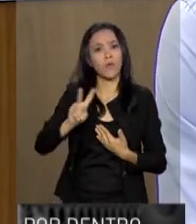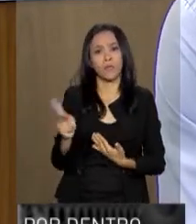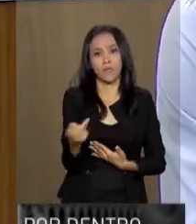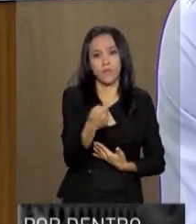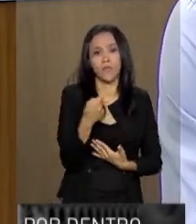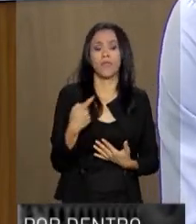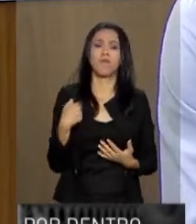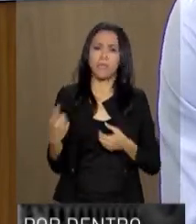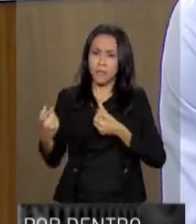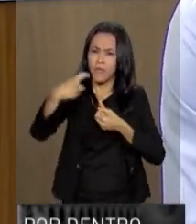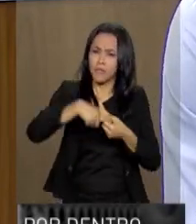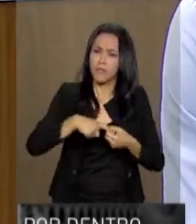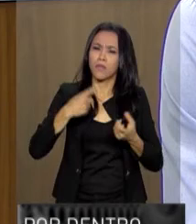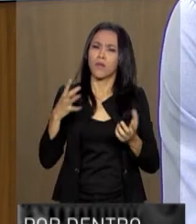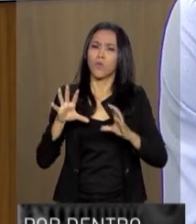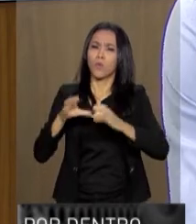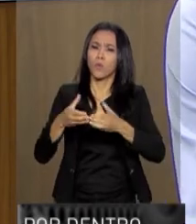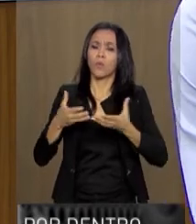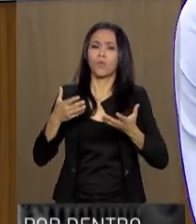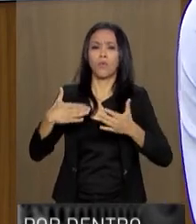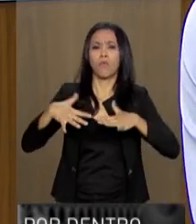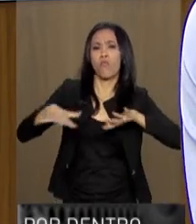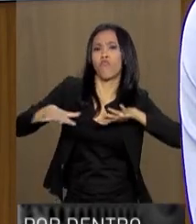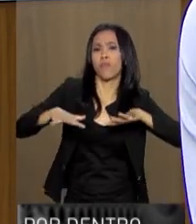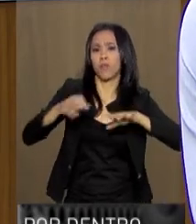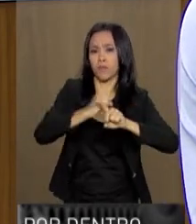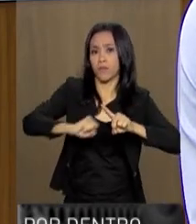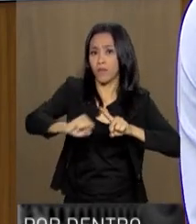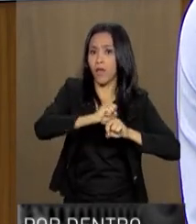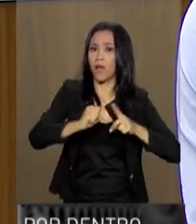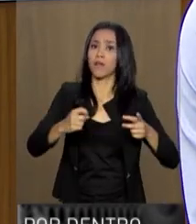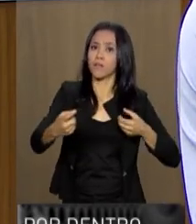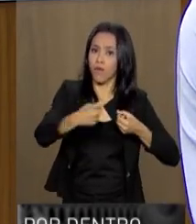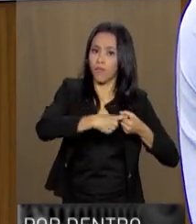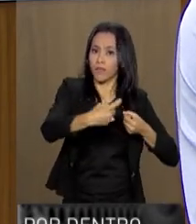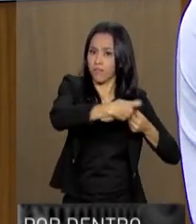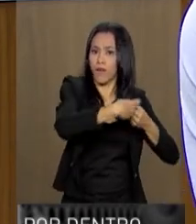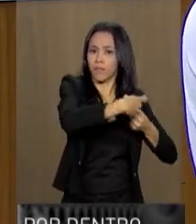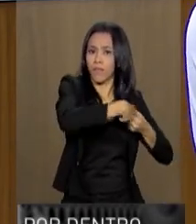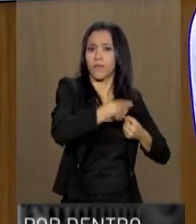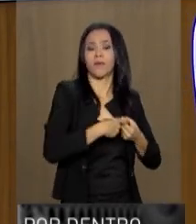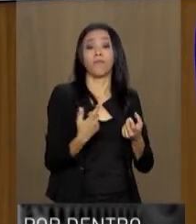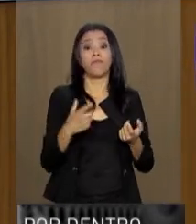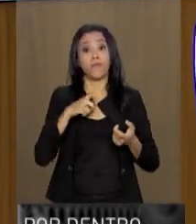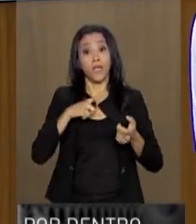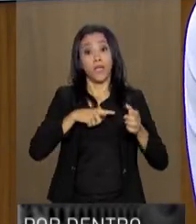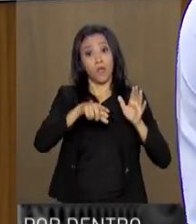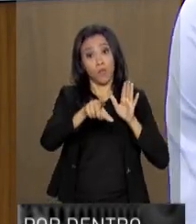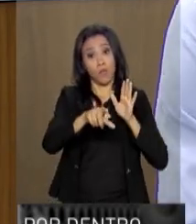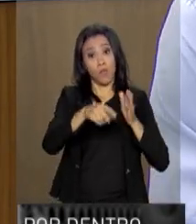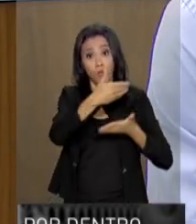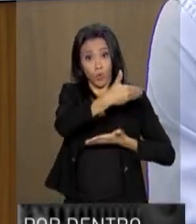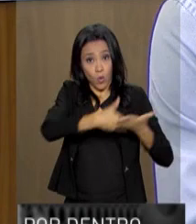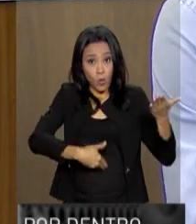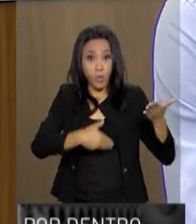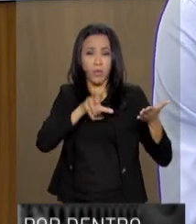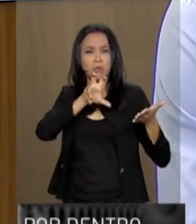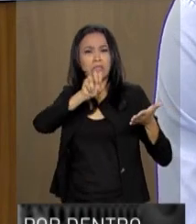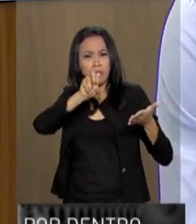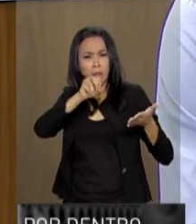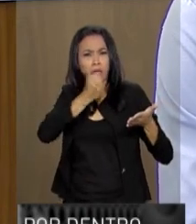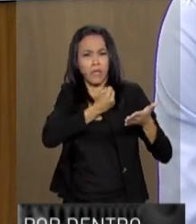movimentos sociais o diagnóstico que foi instituído oficialmente através da portaria de número 50 do dia 9 de março